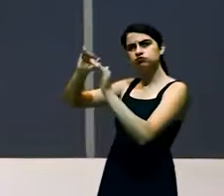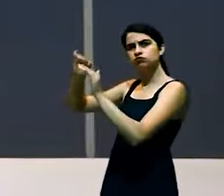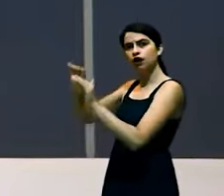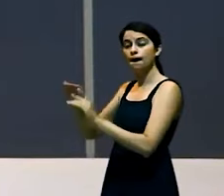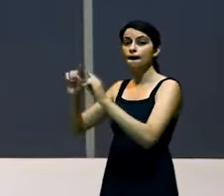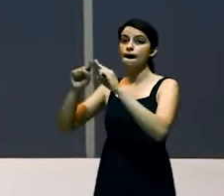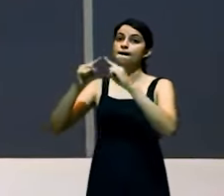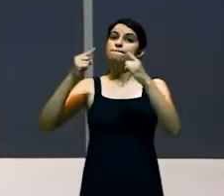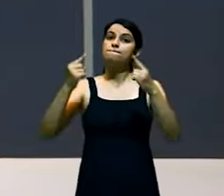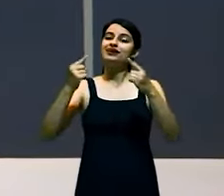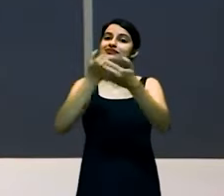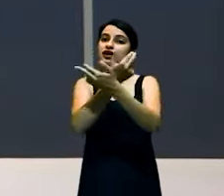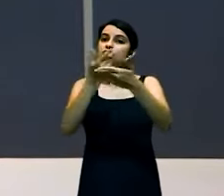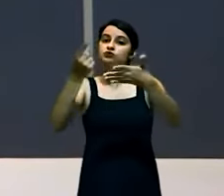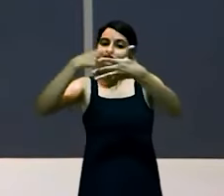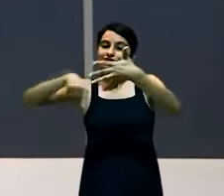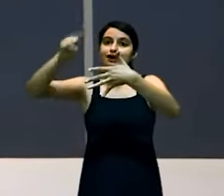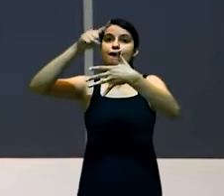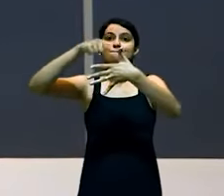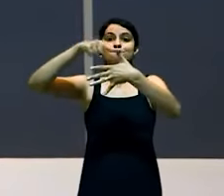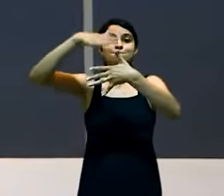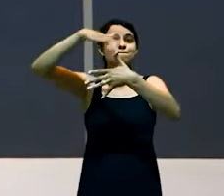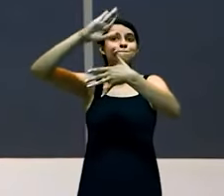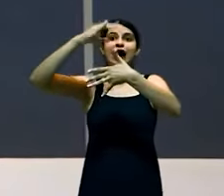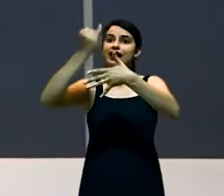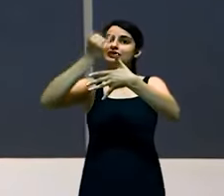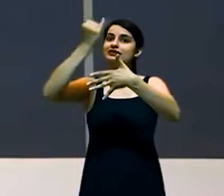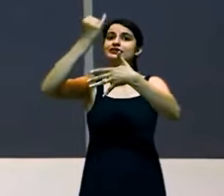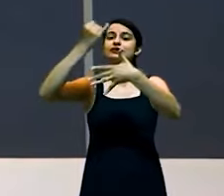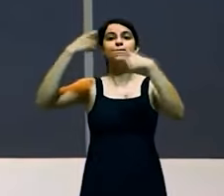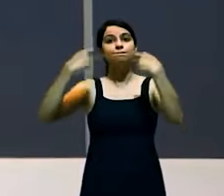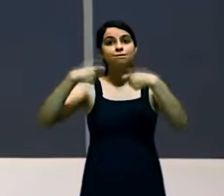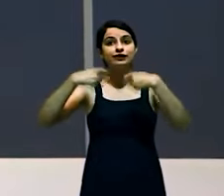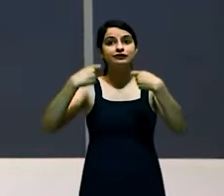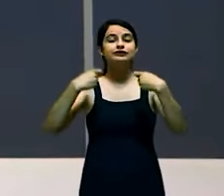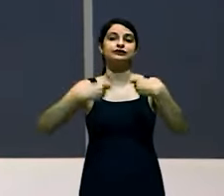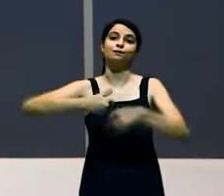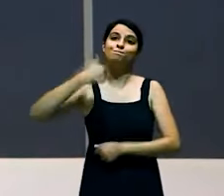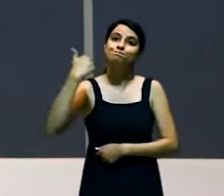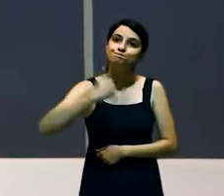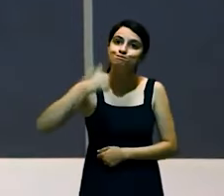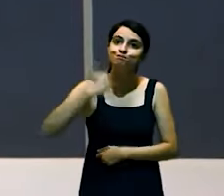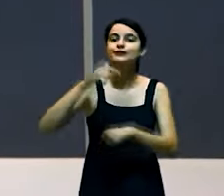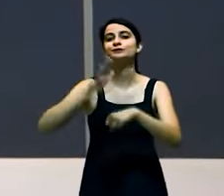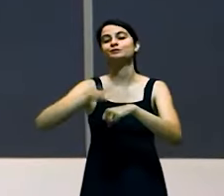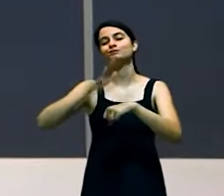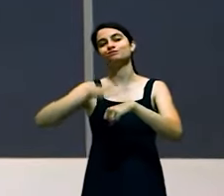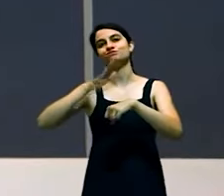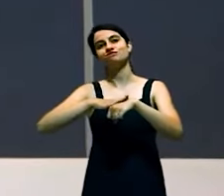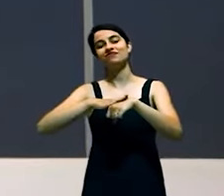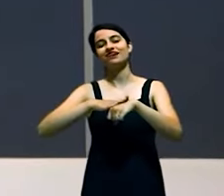E tem muitos de nós, e eu me incluo nessa, que estamos nos embaraçando